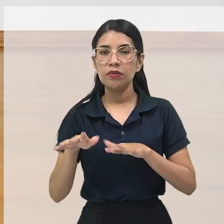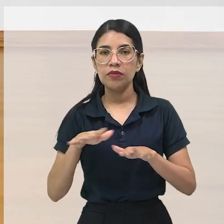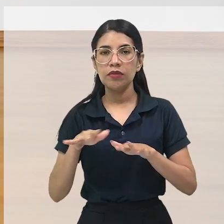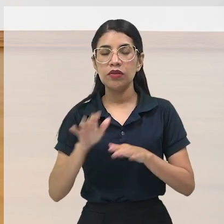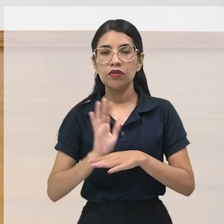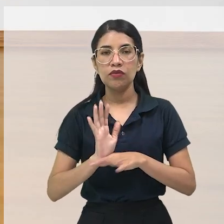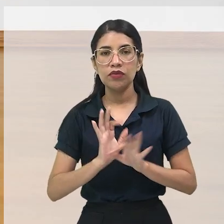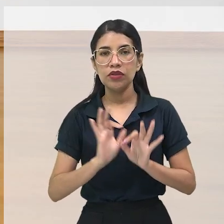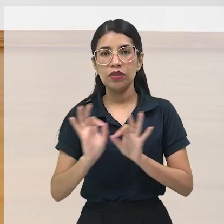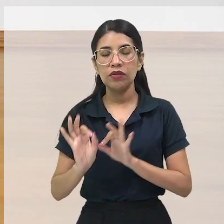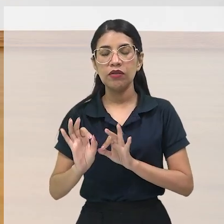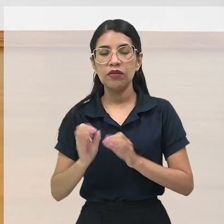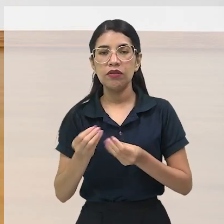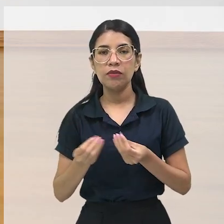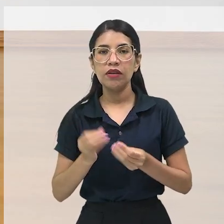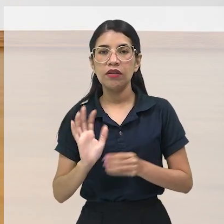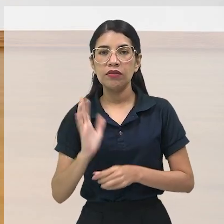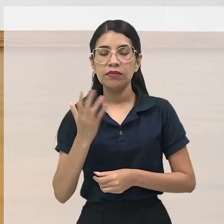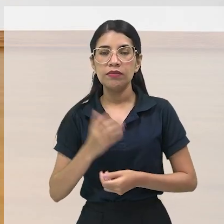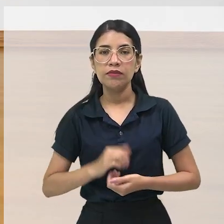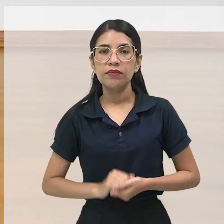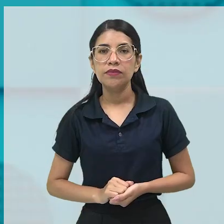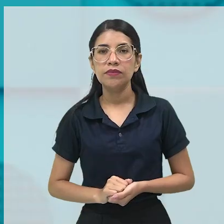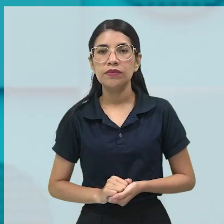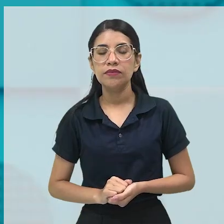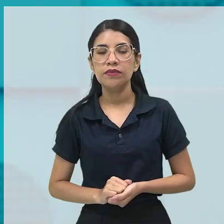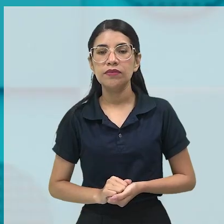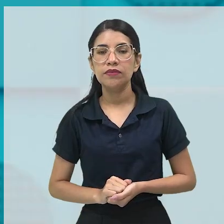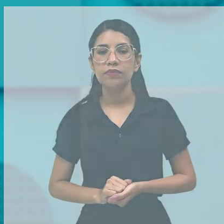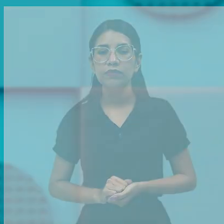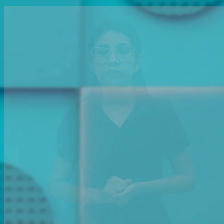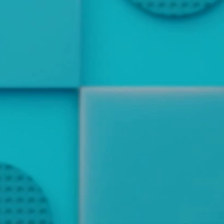que traz um trecho de uma dança da chula pra gente.